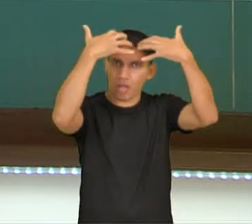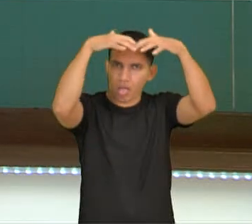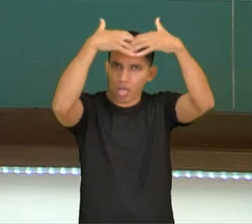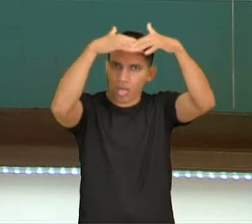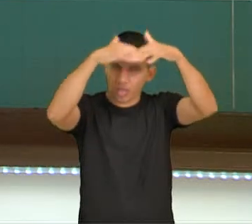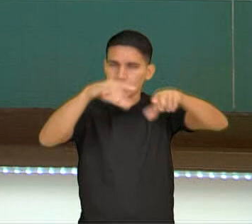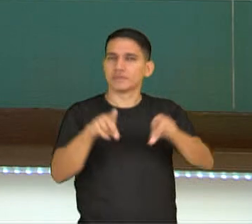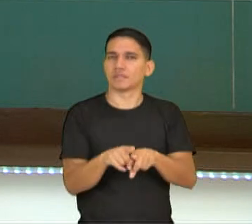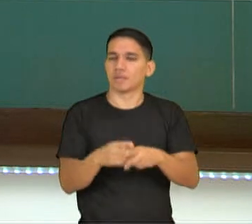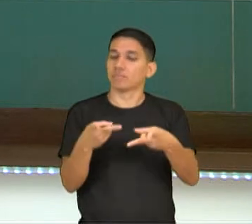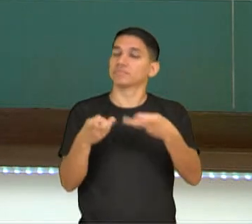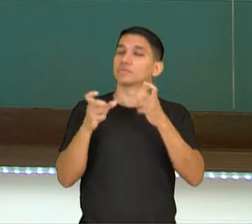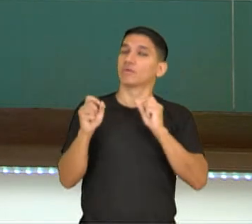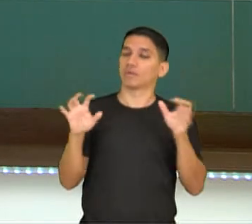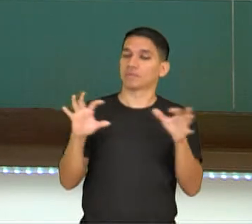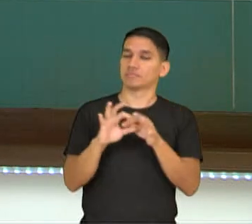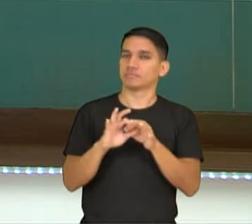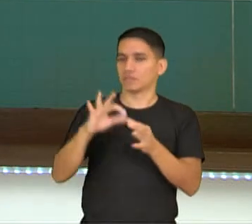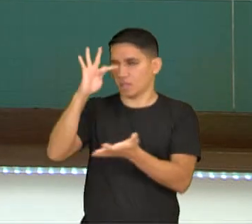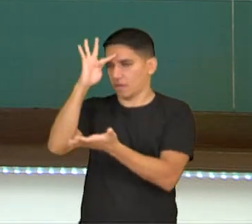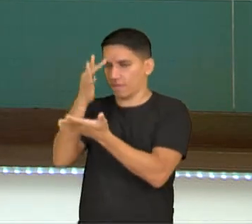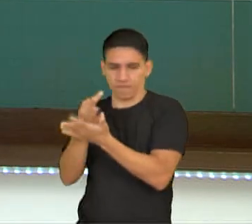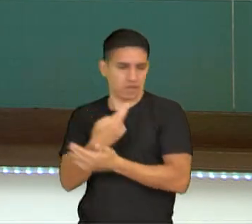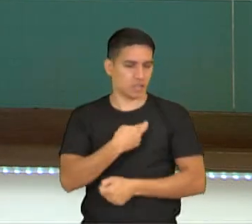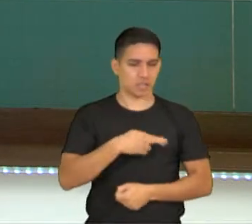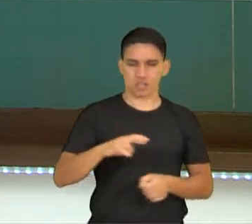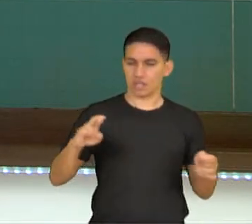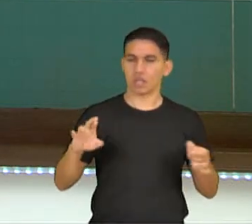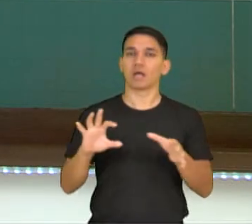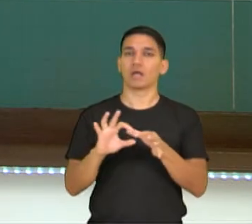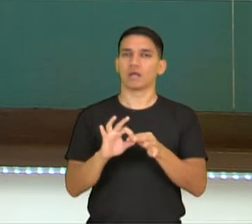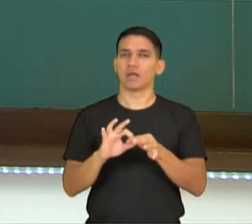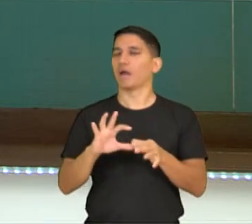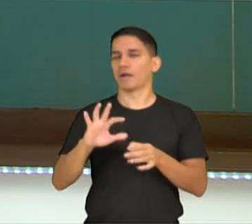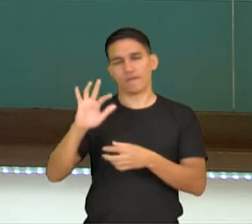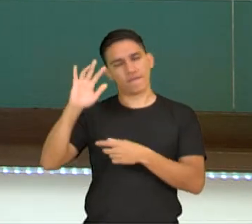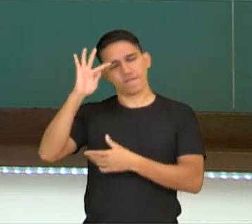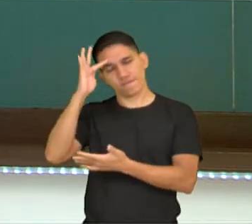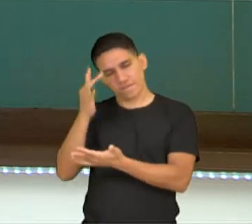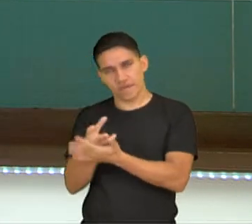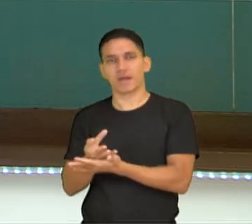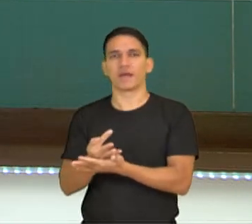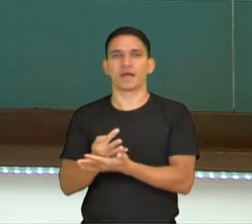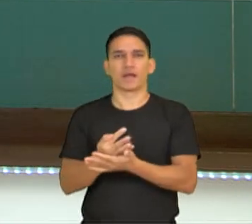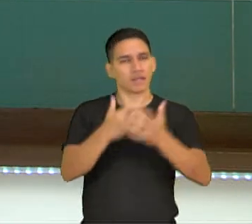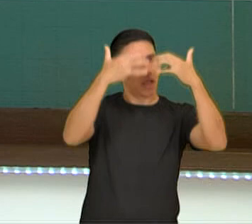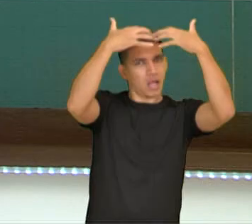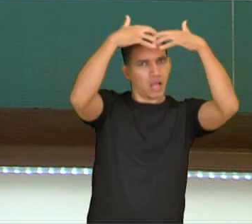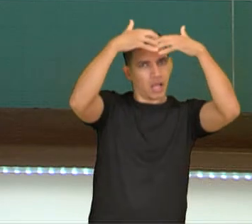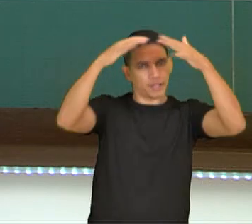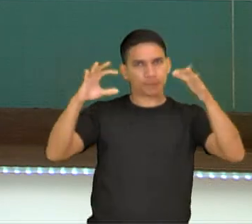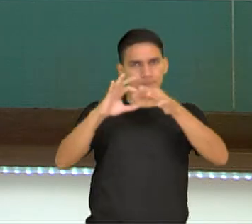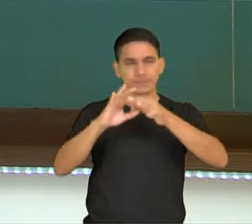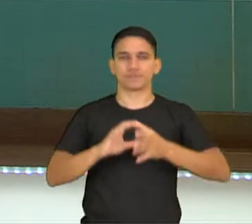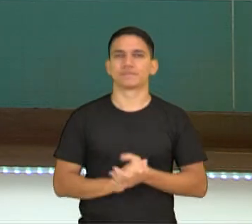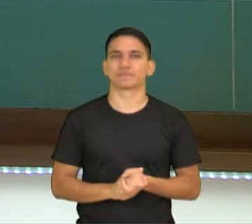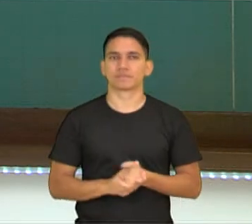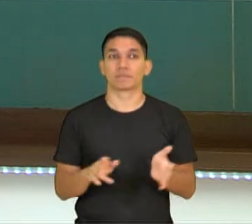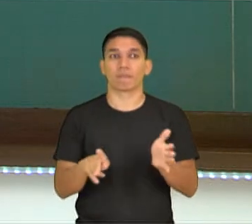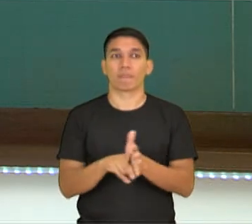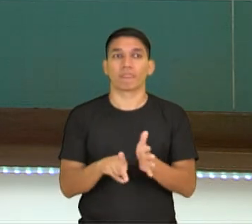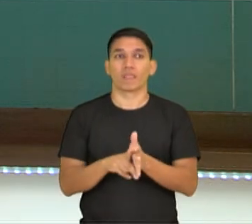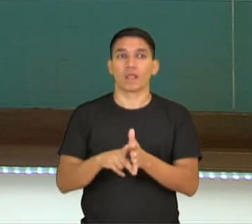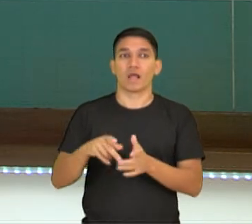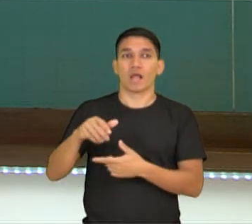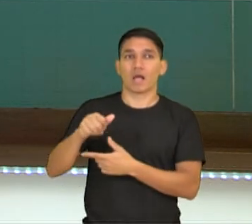também a vinculação entre a fé e a religiosidade, entre a fé e a racionalidade. Os padres apostólicos, então, têm